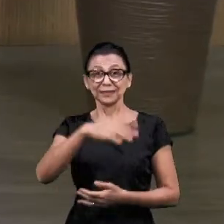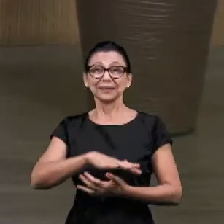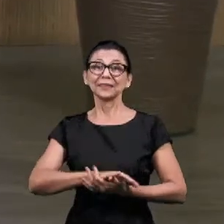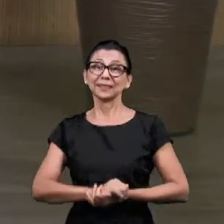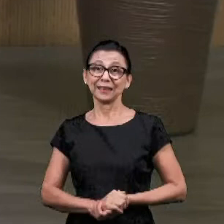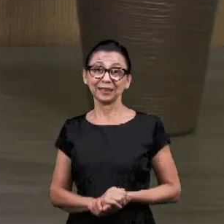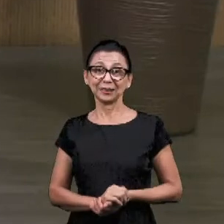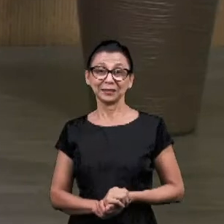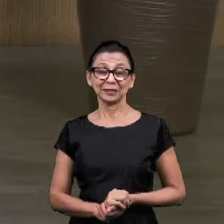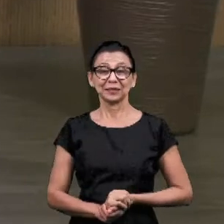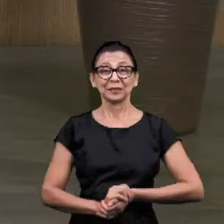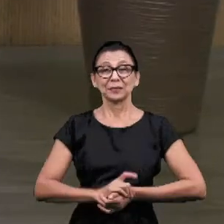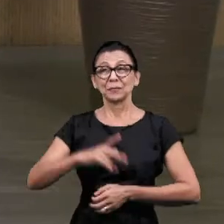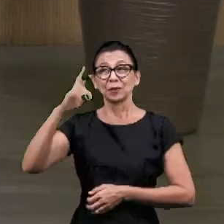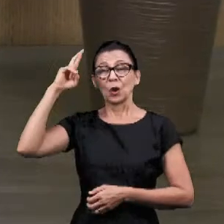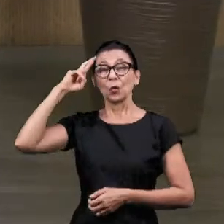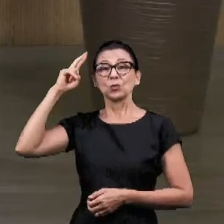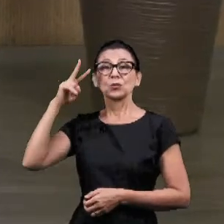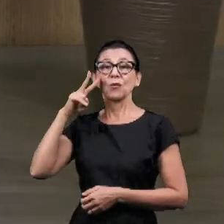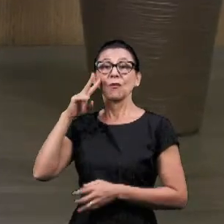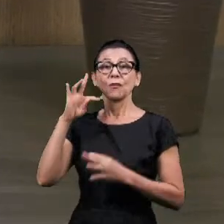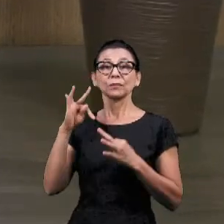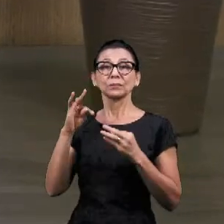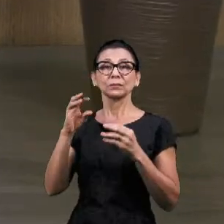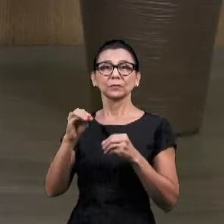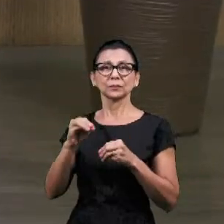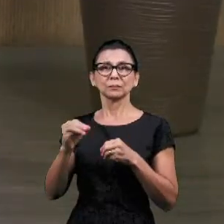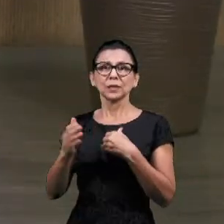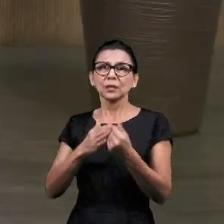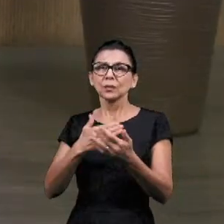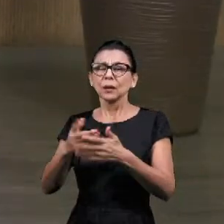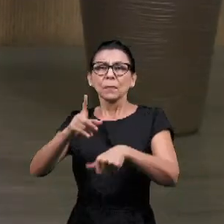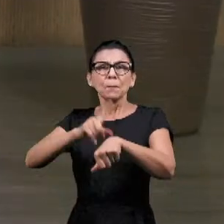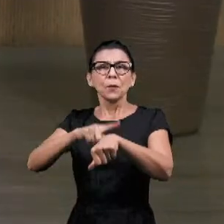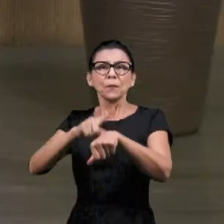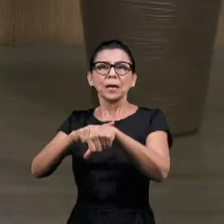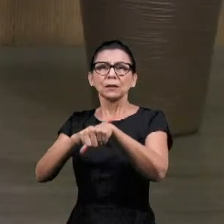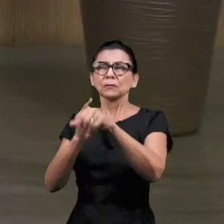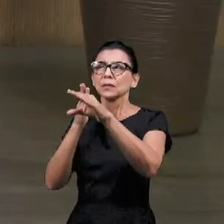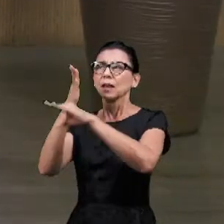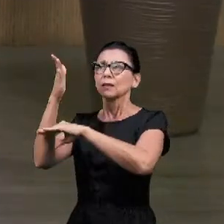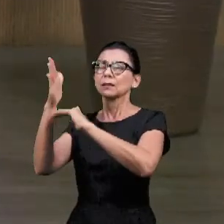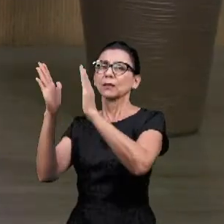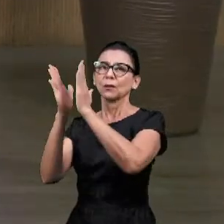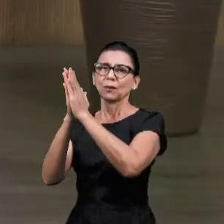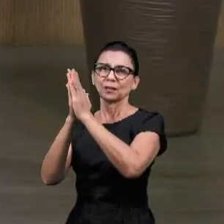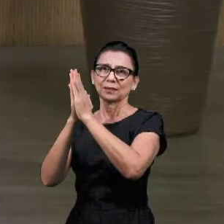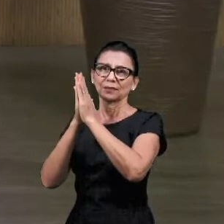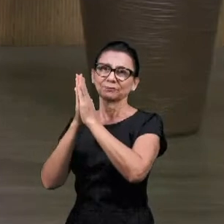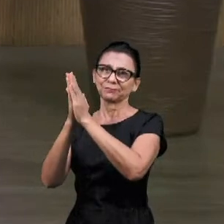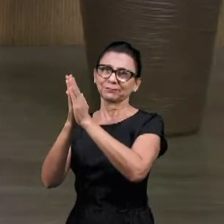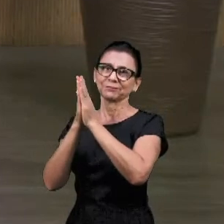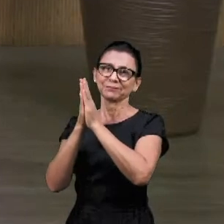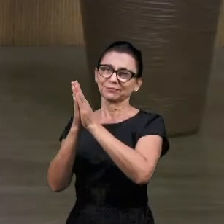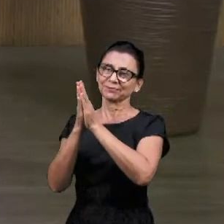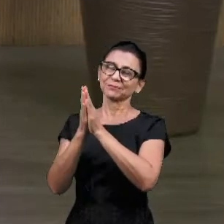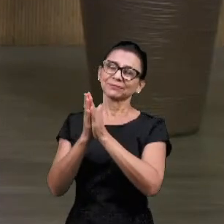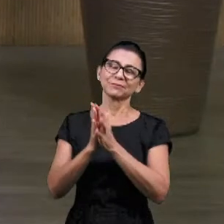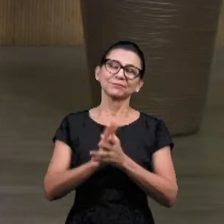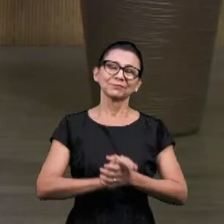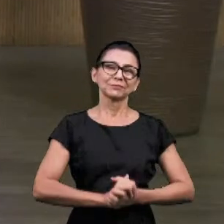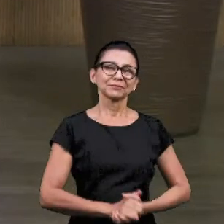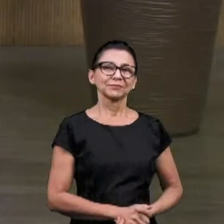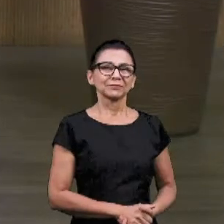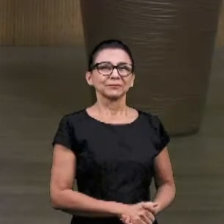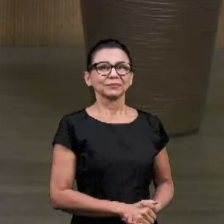Que coisa maravilhosa, que bênção. Maravilha, isso é maravilha. E isso através da oração. Isso é maravilha. O recurso para chegar àquele